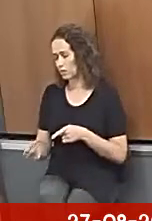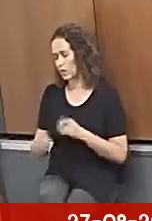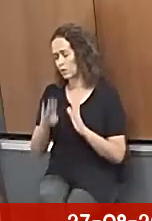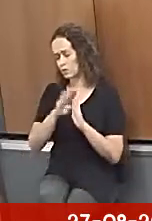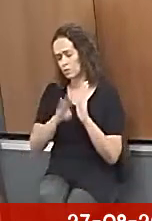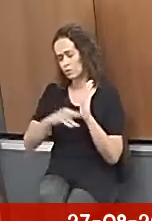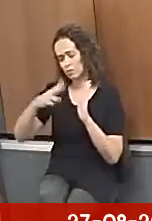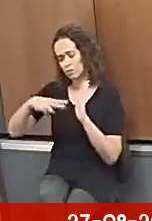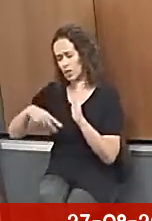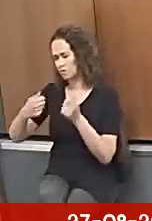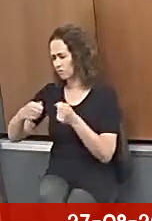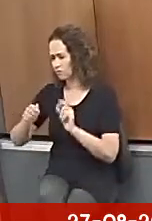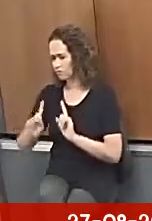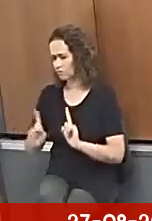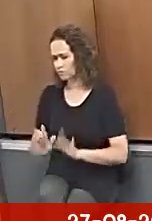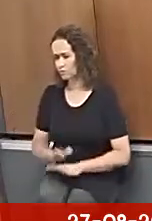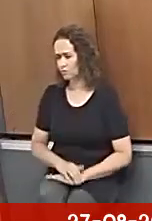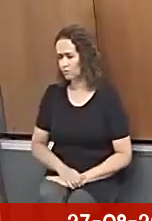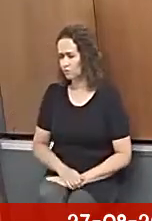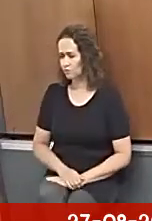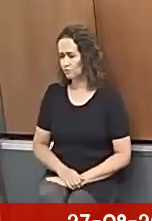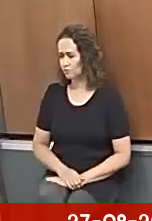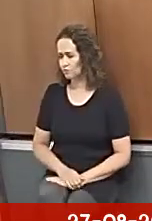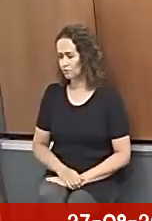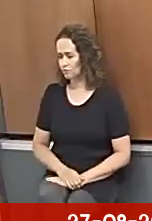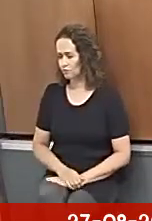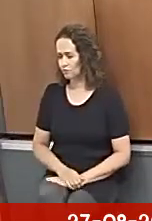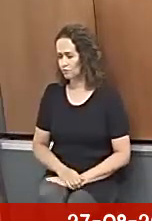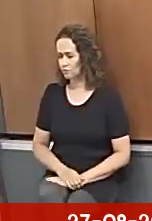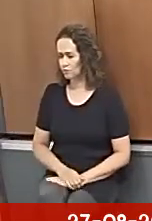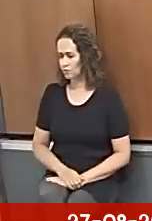substitutivo aqui a gente ganhar tempo